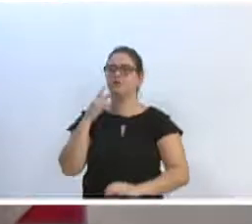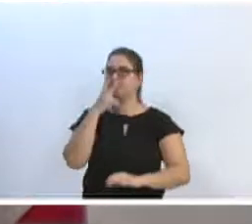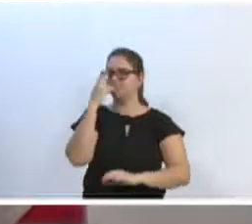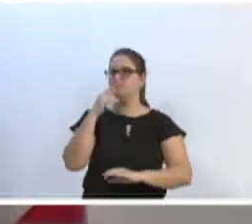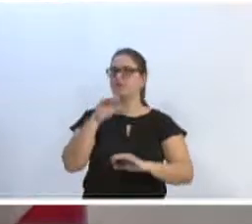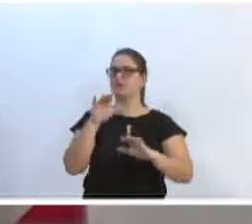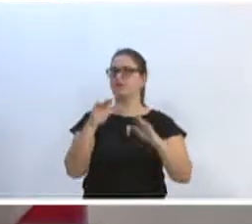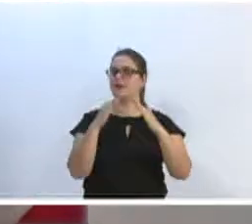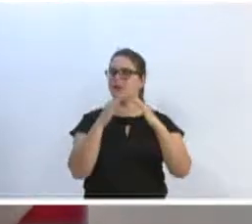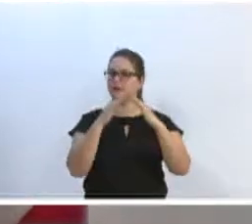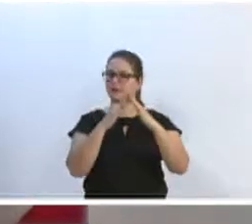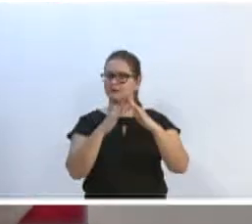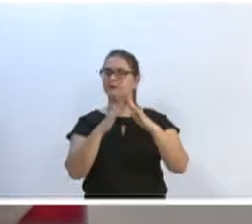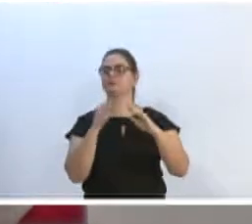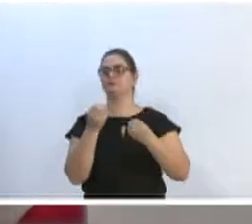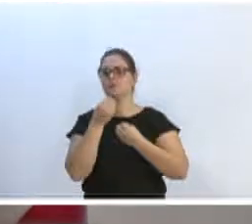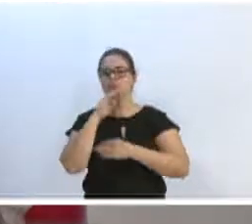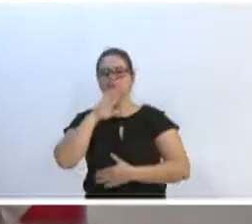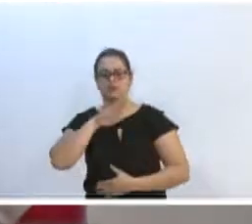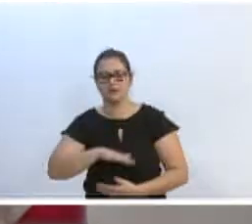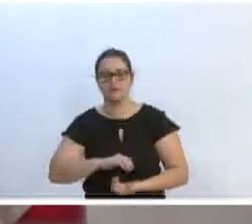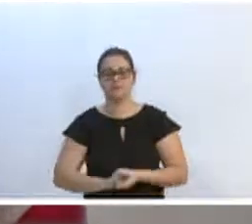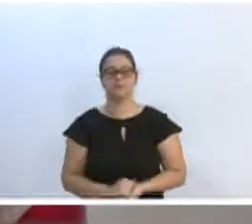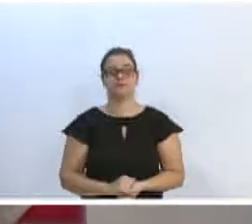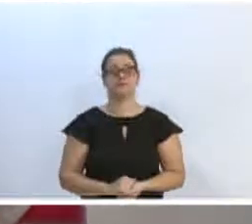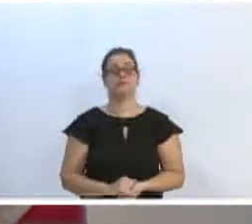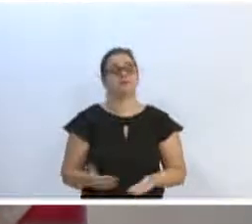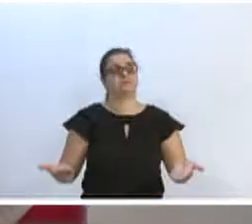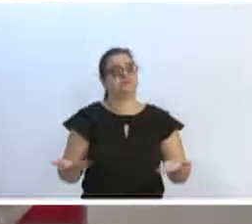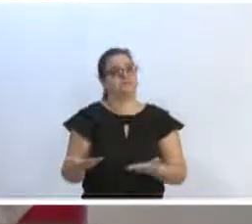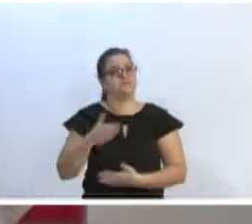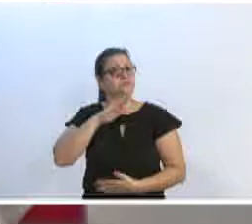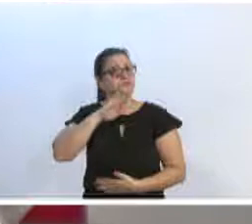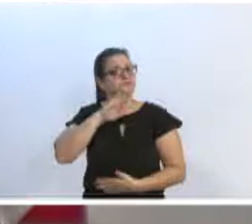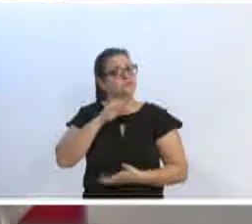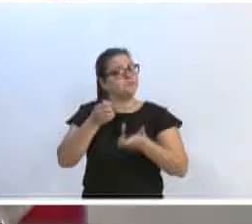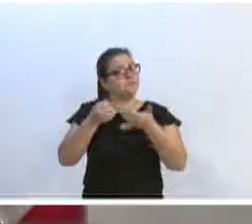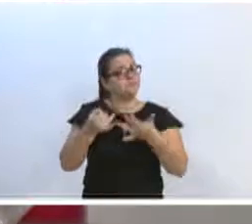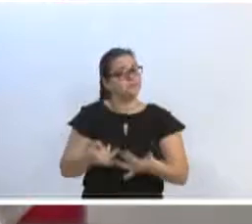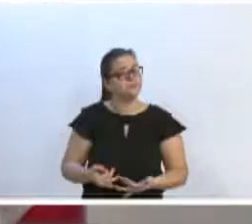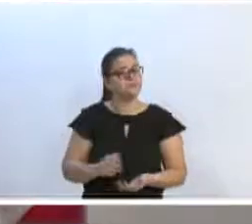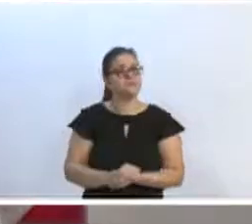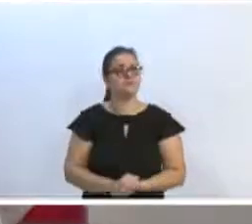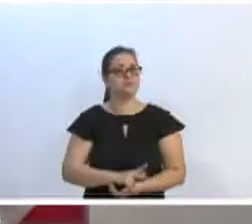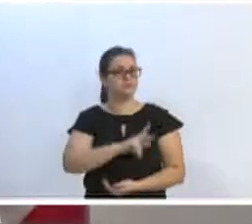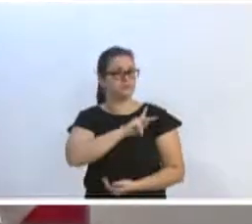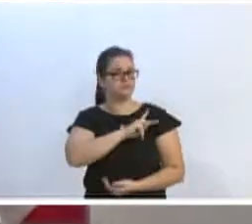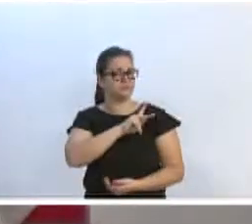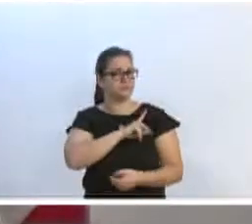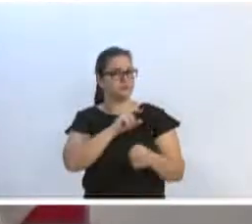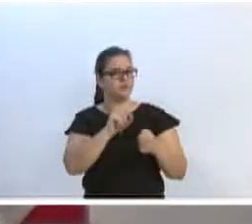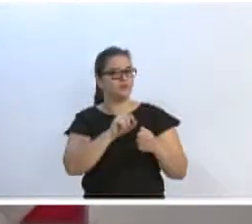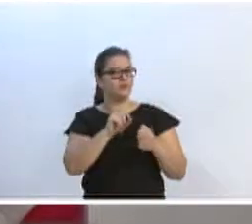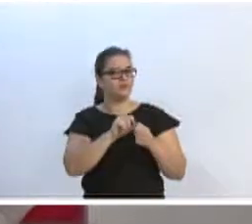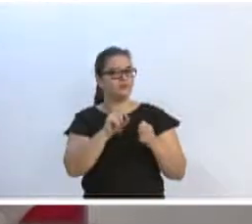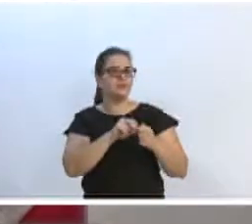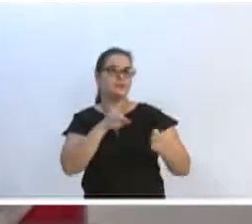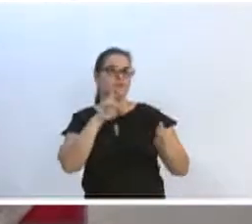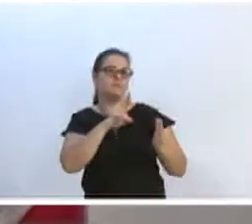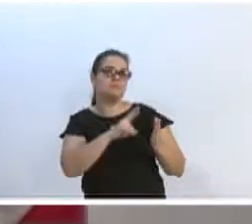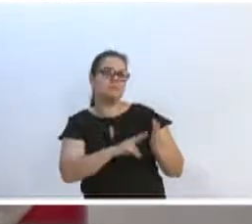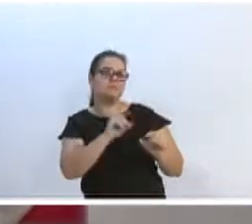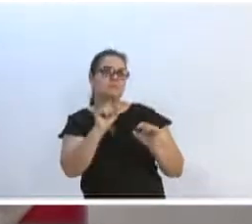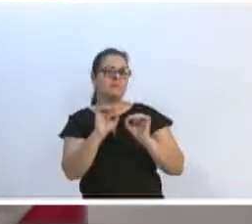tarde começa na tarde de hoje é seu presidente fazendo uma prestação de conta